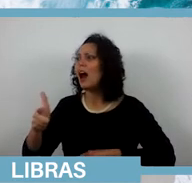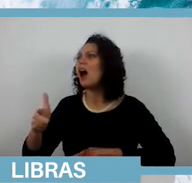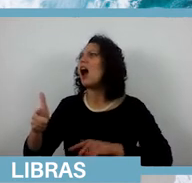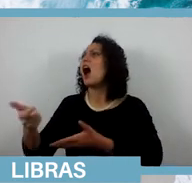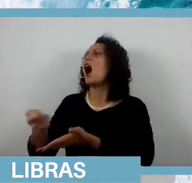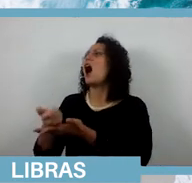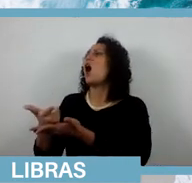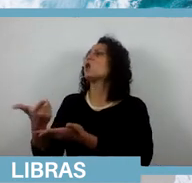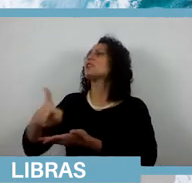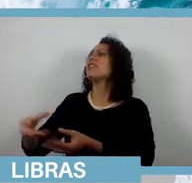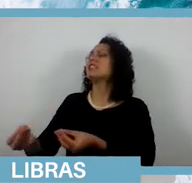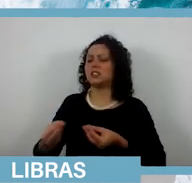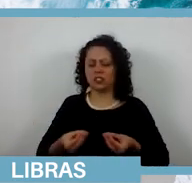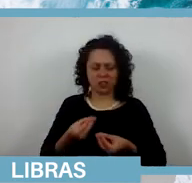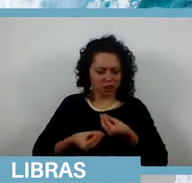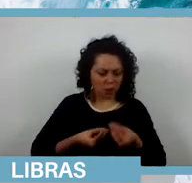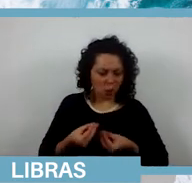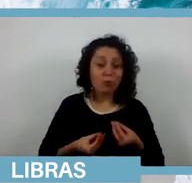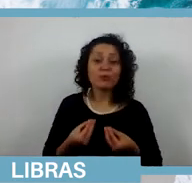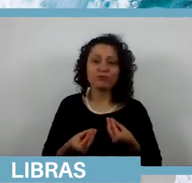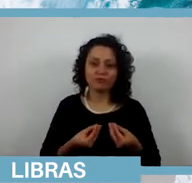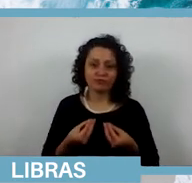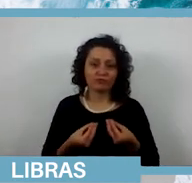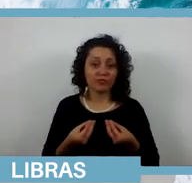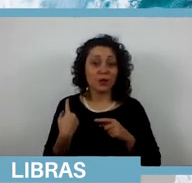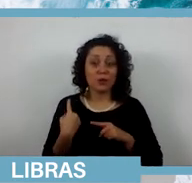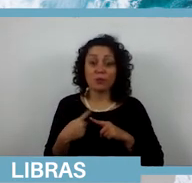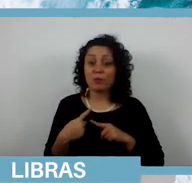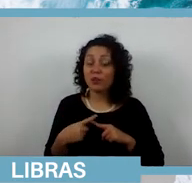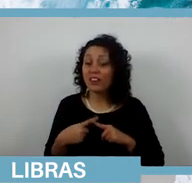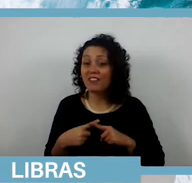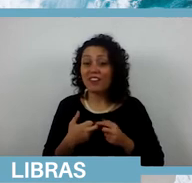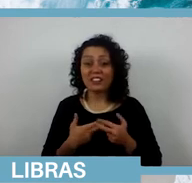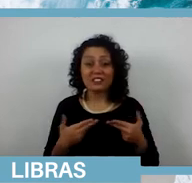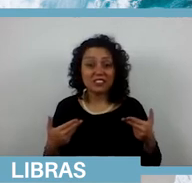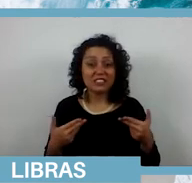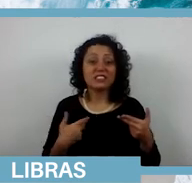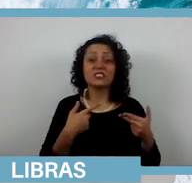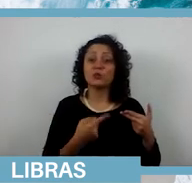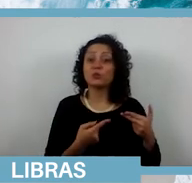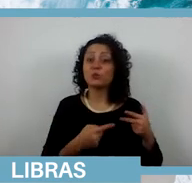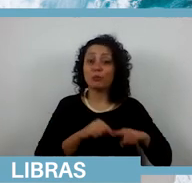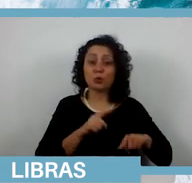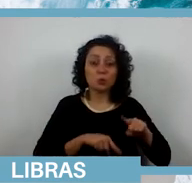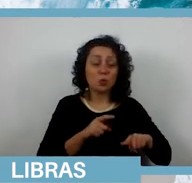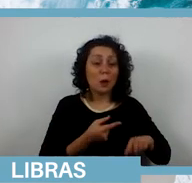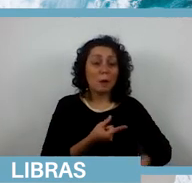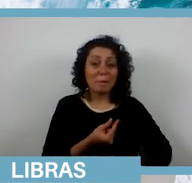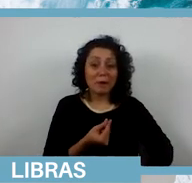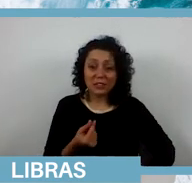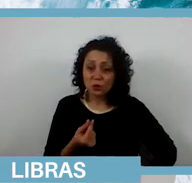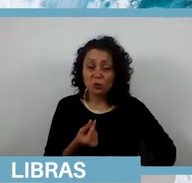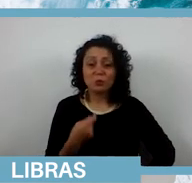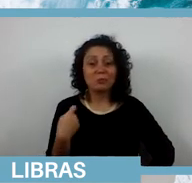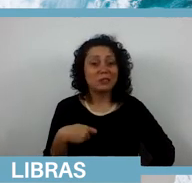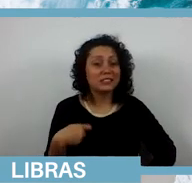dos produtos que eu tinha. Eu fiz dezenas de vezes precificação dos produtos, porque cada vez eu tinha que